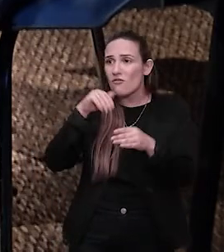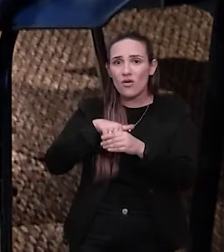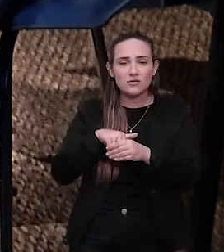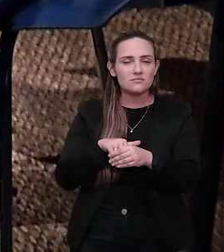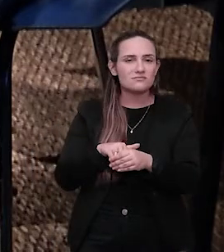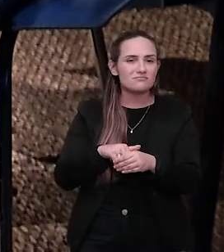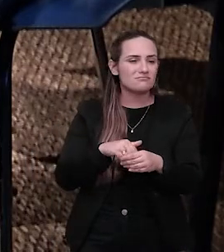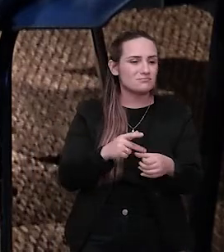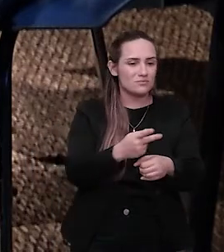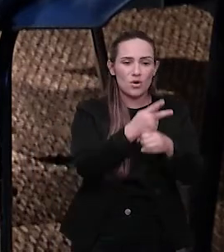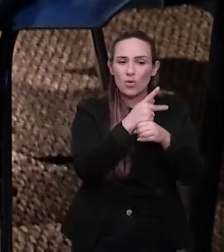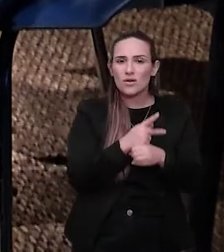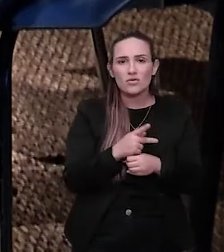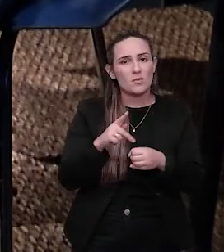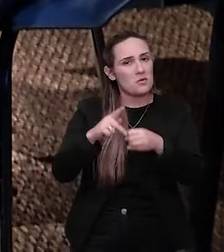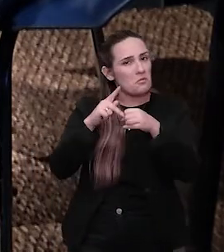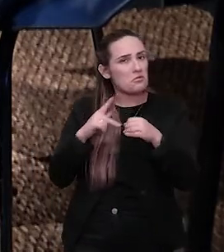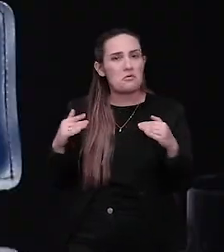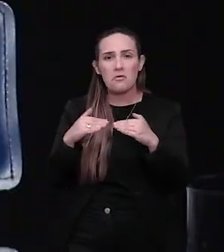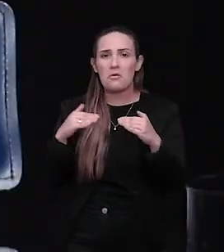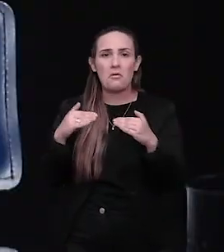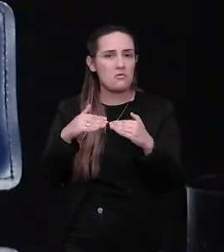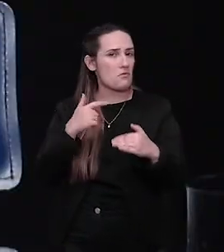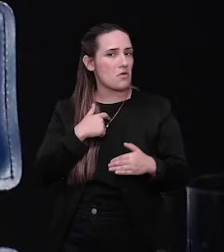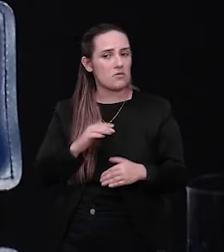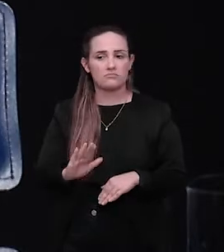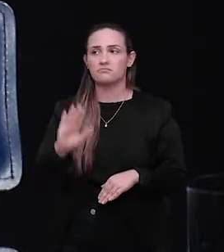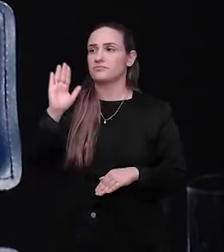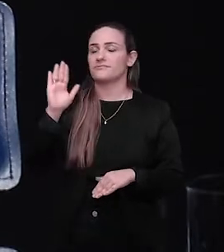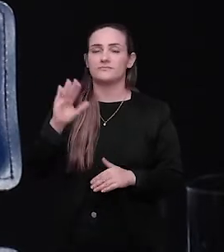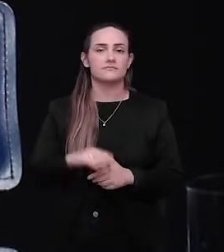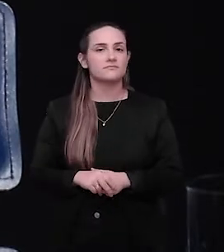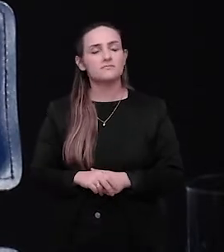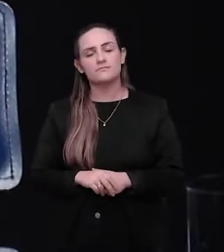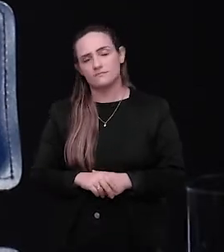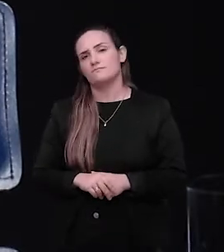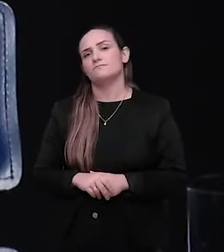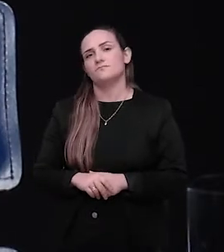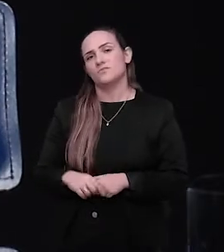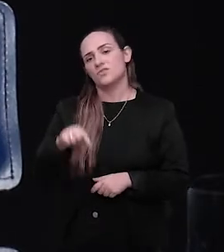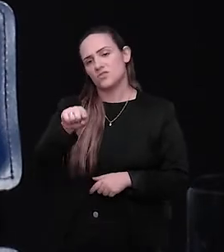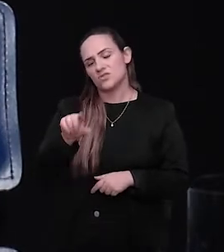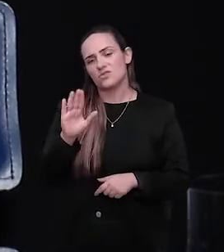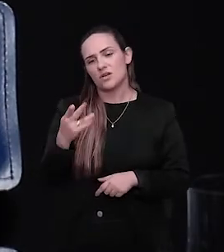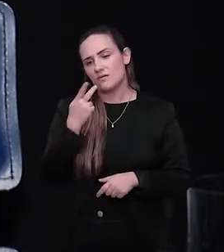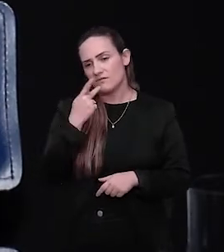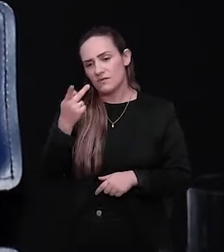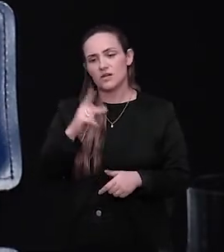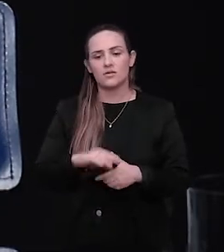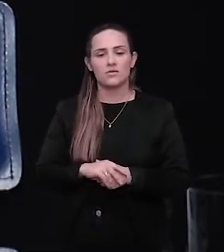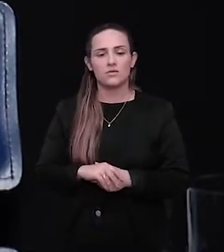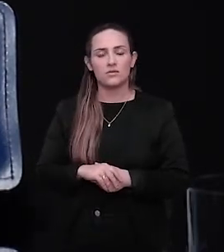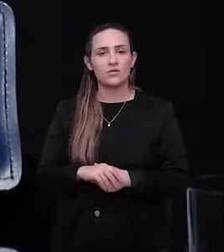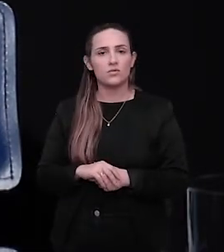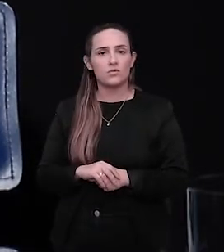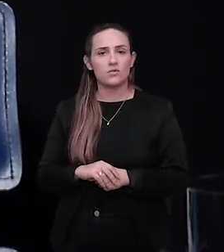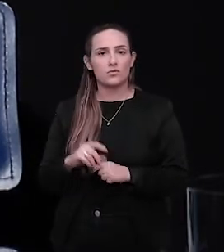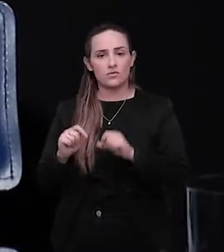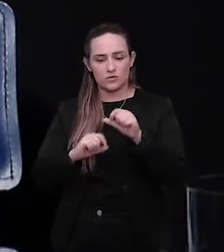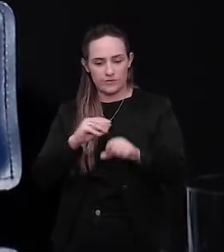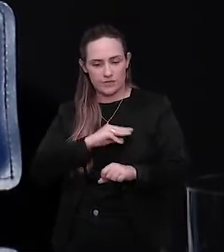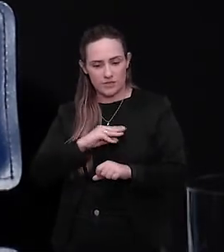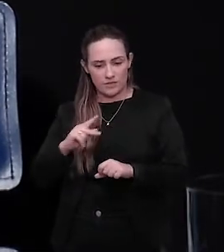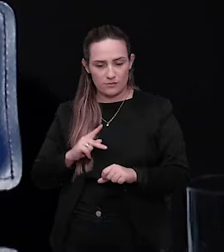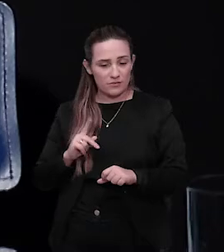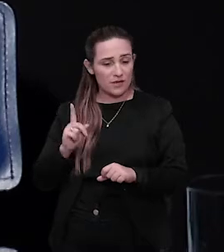dando certo hoje. E, por exemplo, o senhor já colocou, né, o Ministério Público tem a chamada princípio da unidade do Ministério Público, mas enfim, e a hierarquia é só